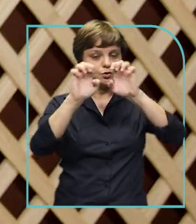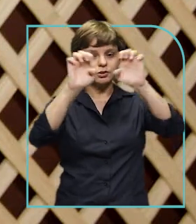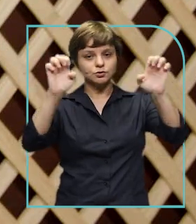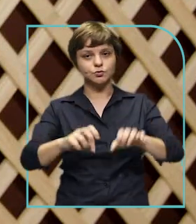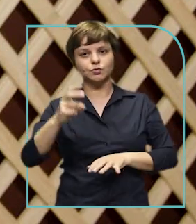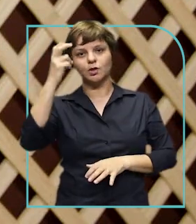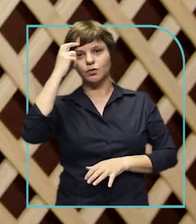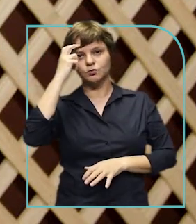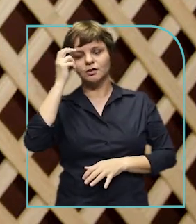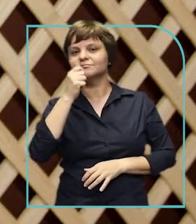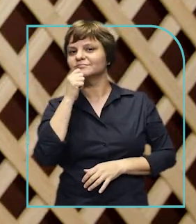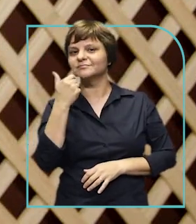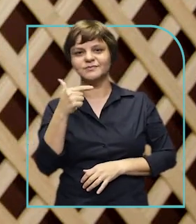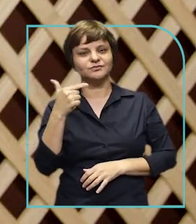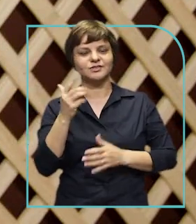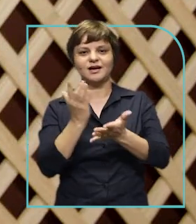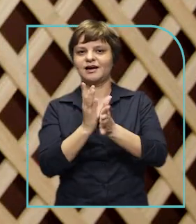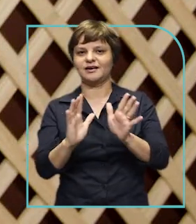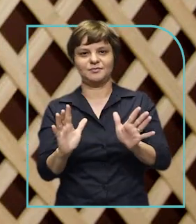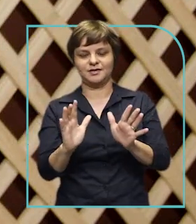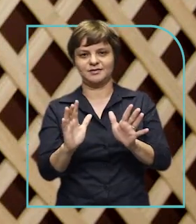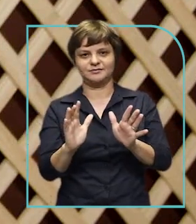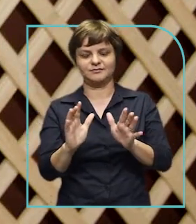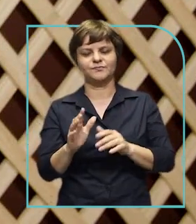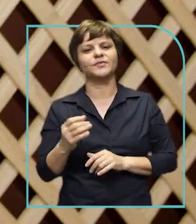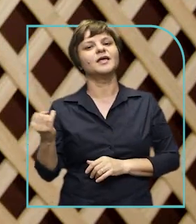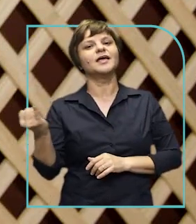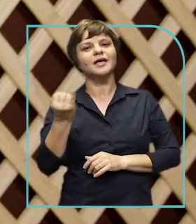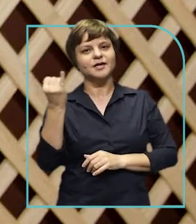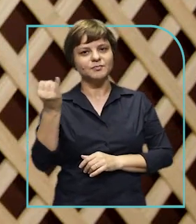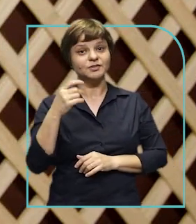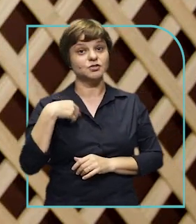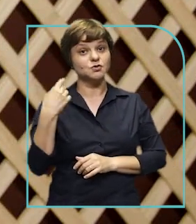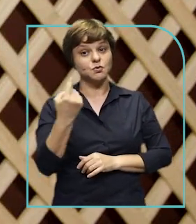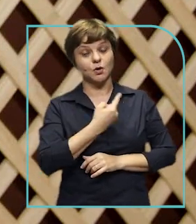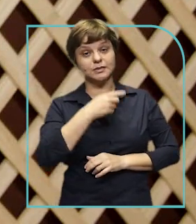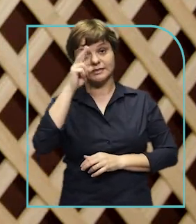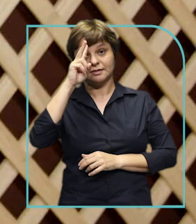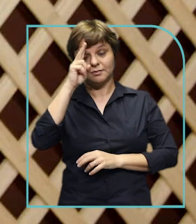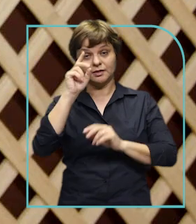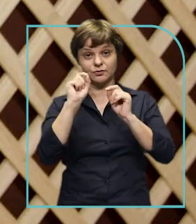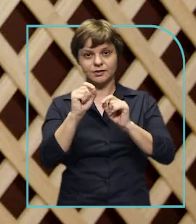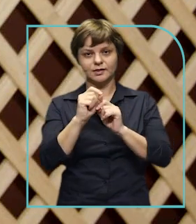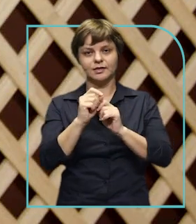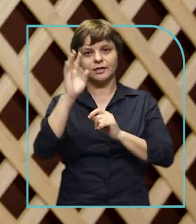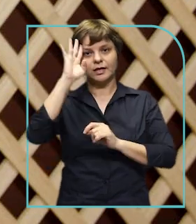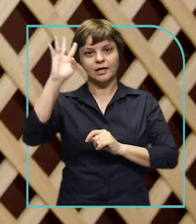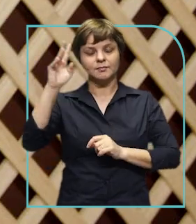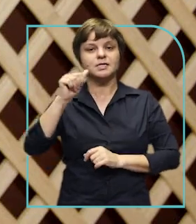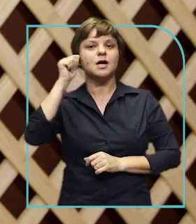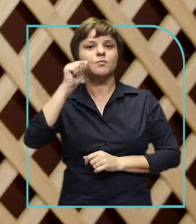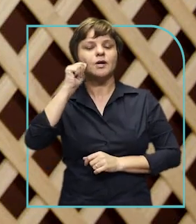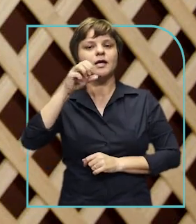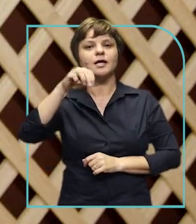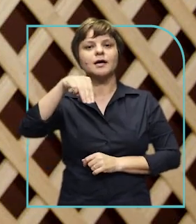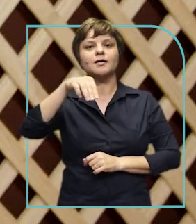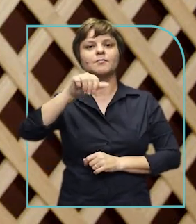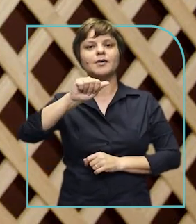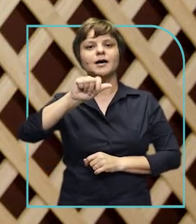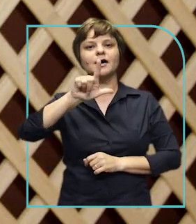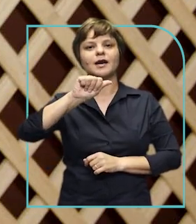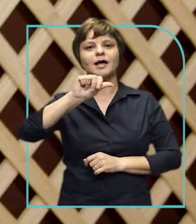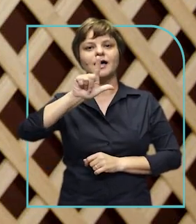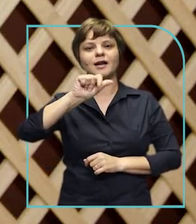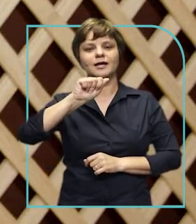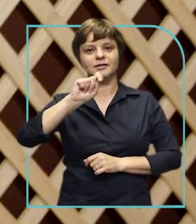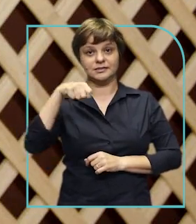estrutura cultural, não tinha acabado. É muito importante a gente lembrar da imagem da Malala.